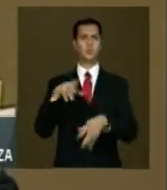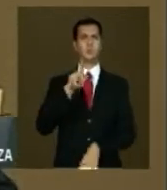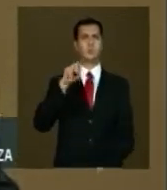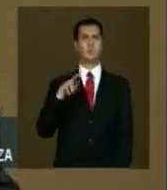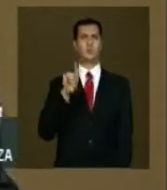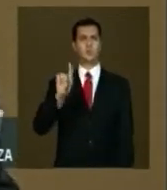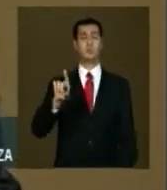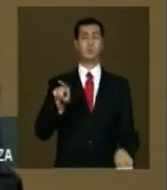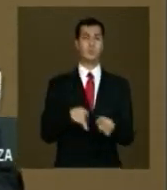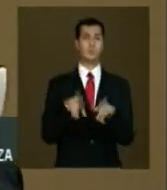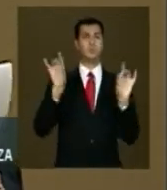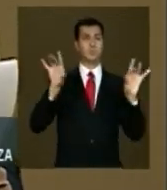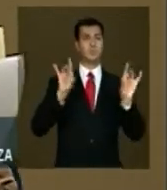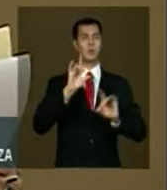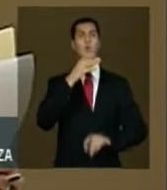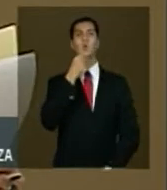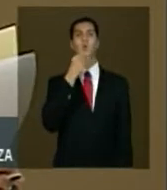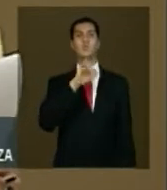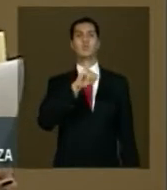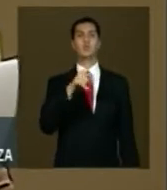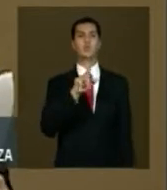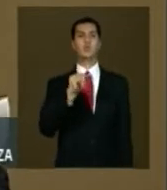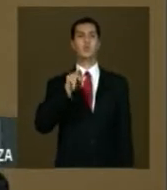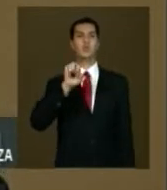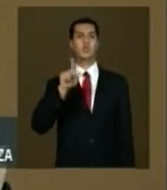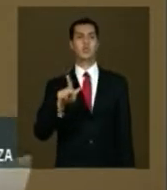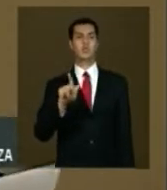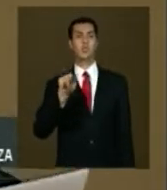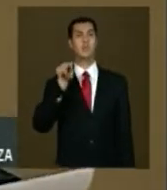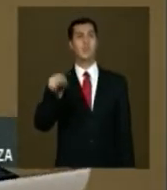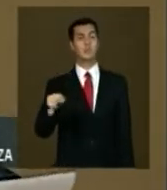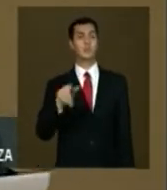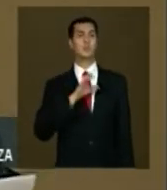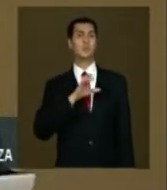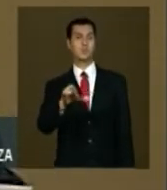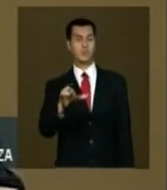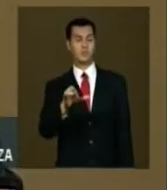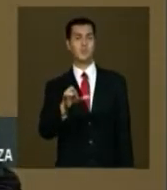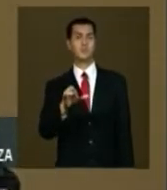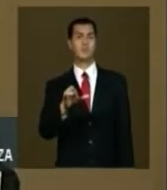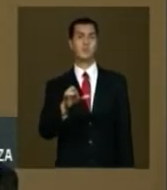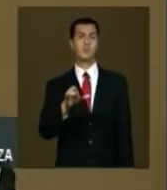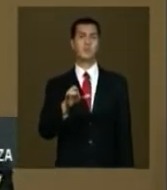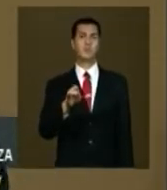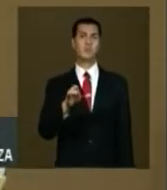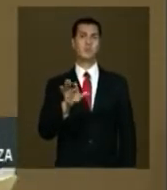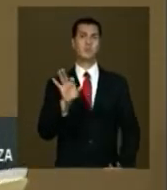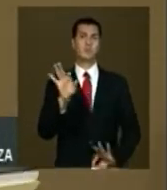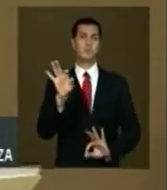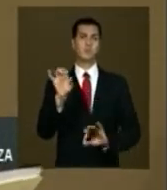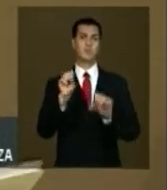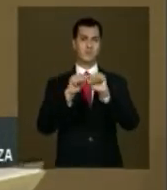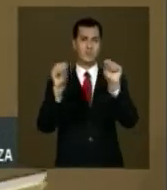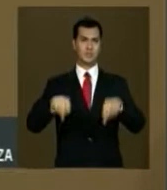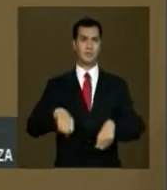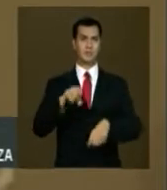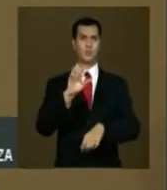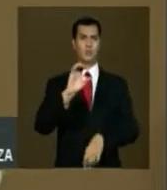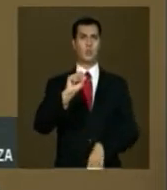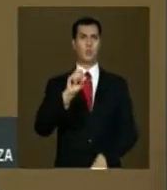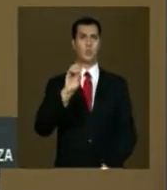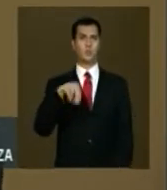ao Jorge chediak que é o coordenador residente do sistema ONU nosso parceiro cadê o